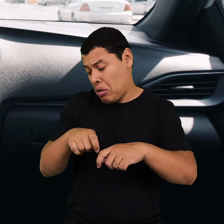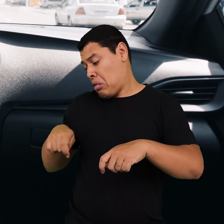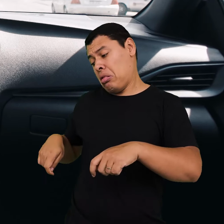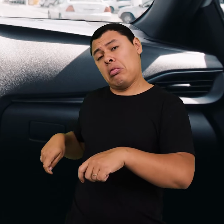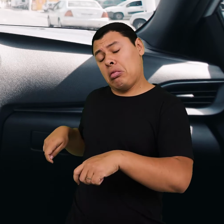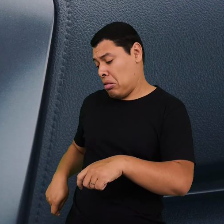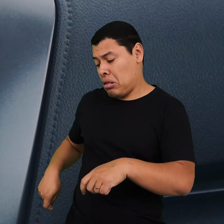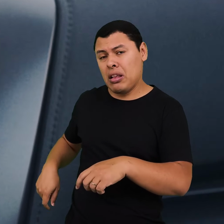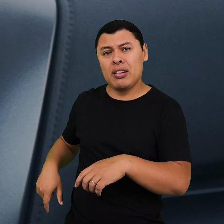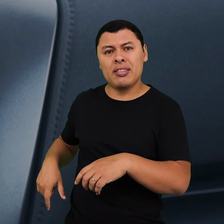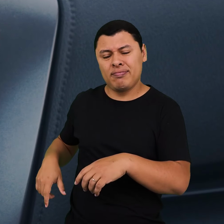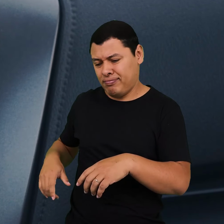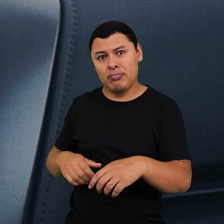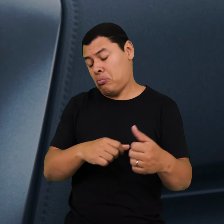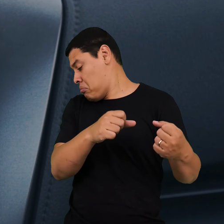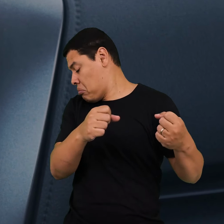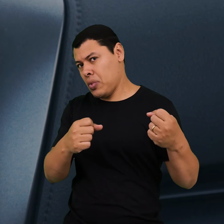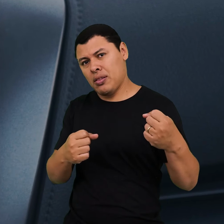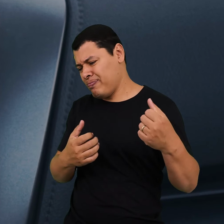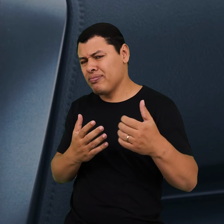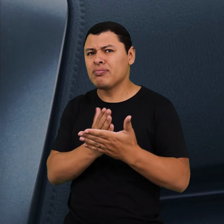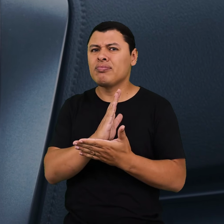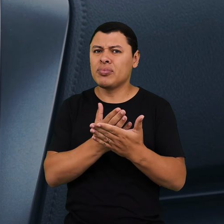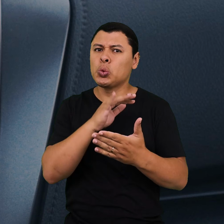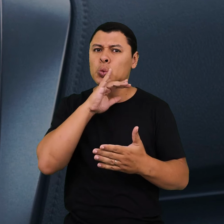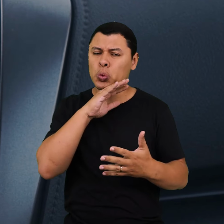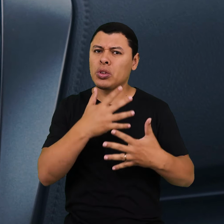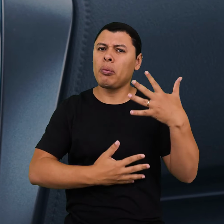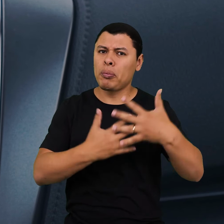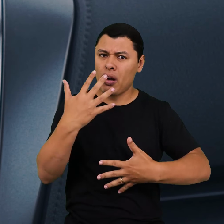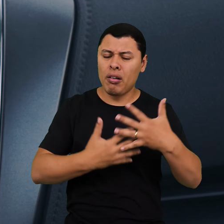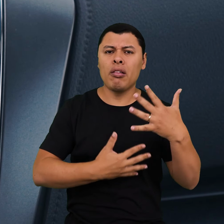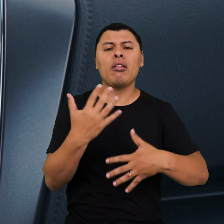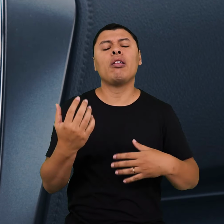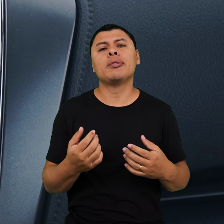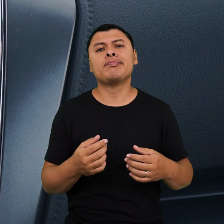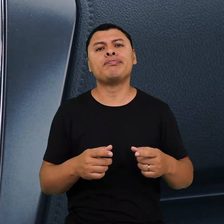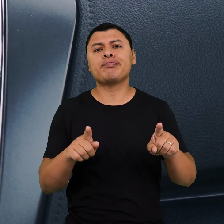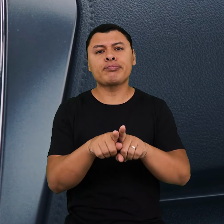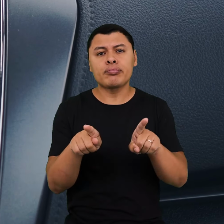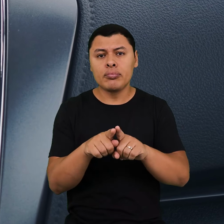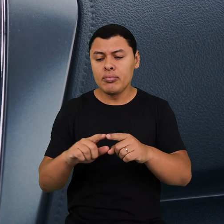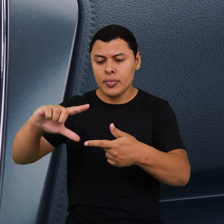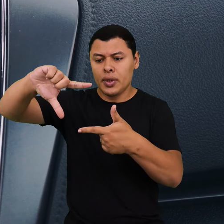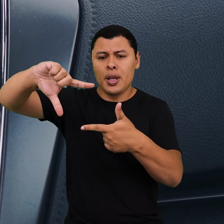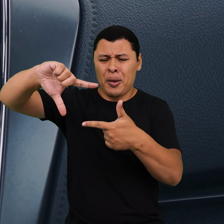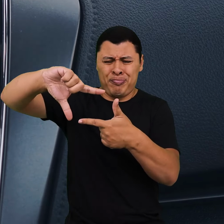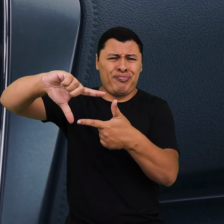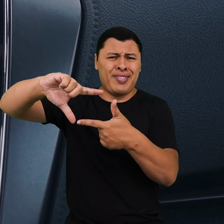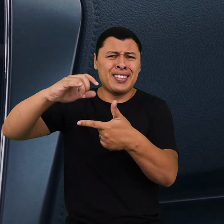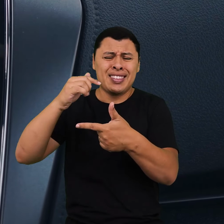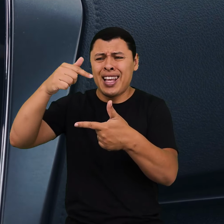do console, então isso cria pequenos incômodos, né? O próprio sistema de infotainment é uma tela muito pequena,